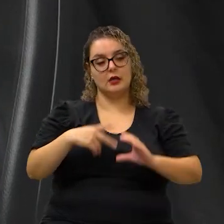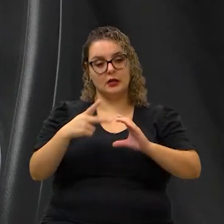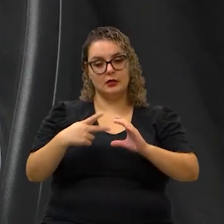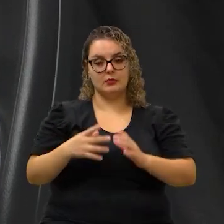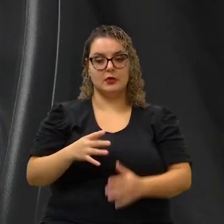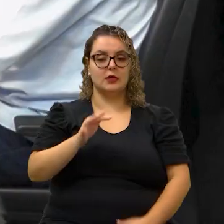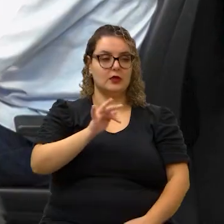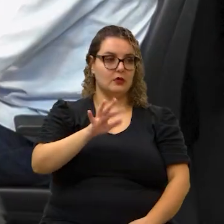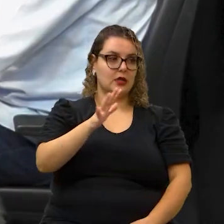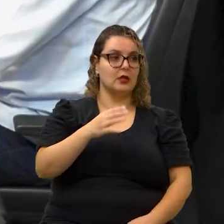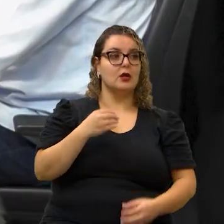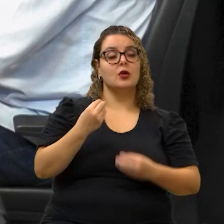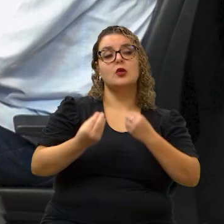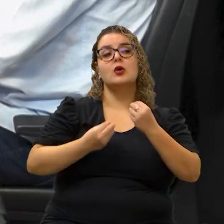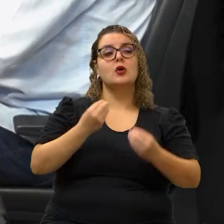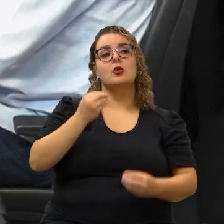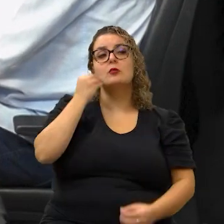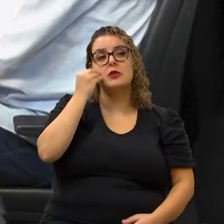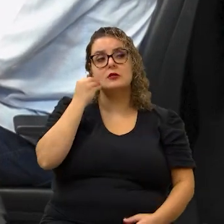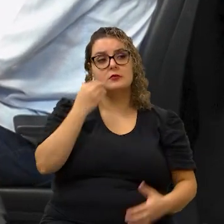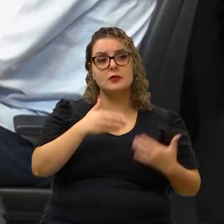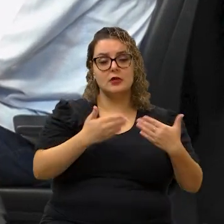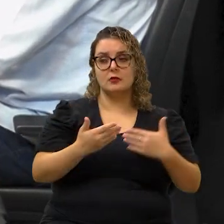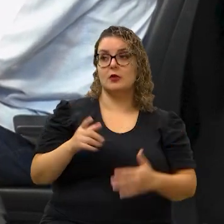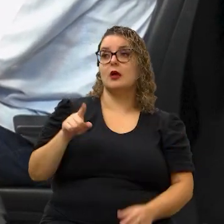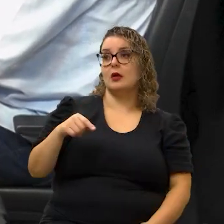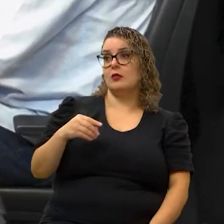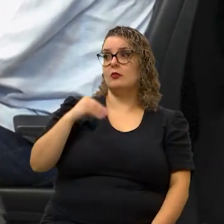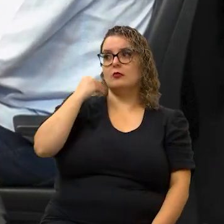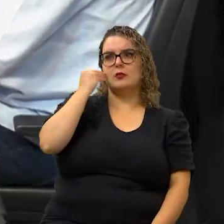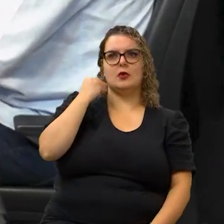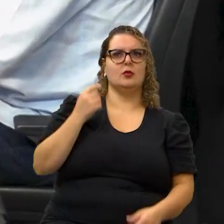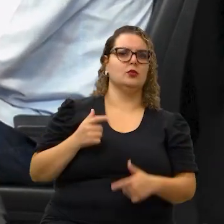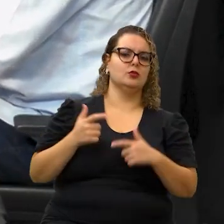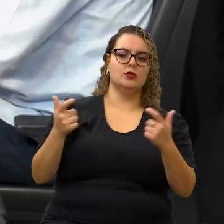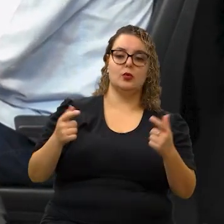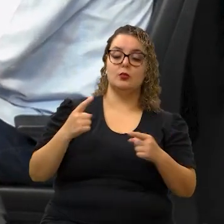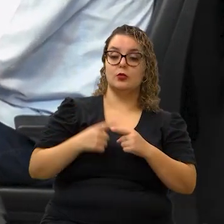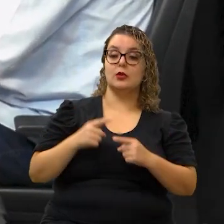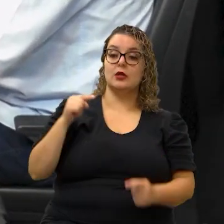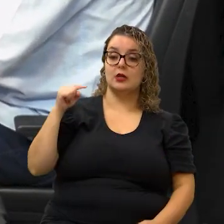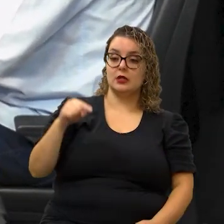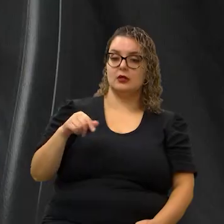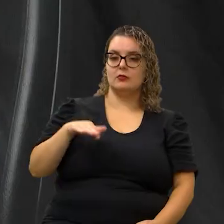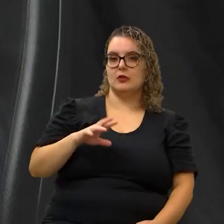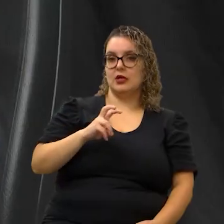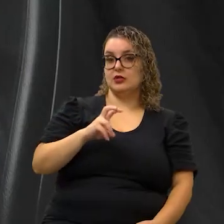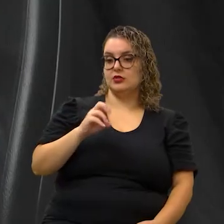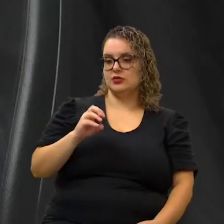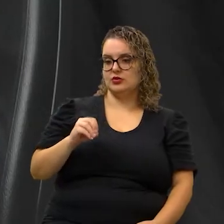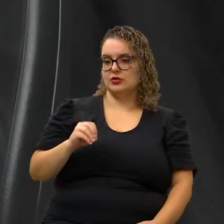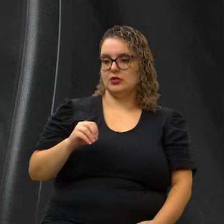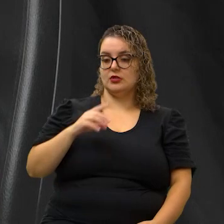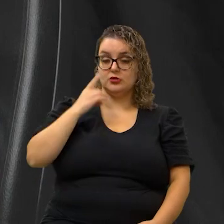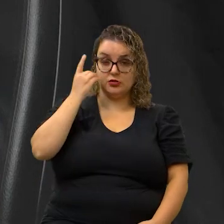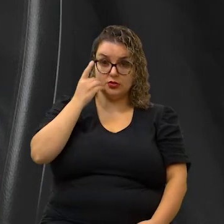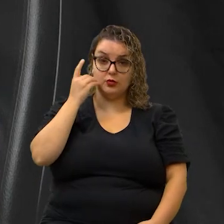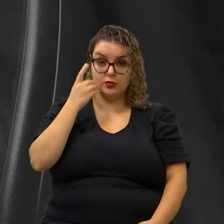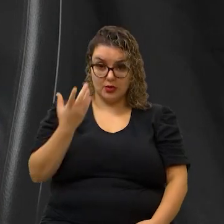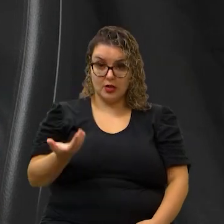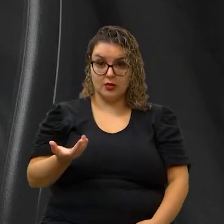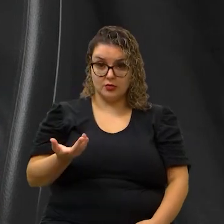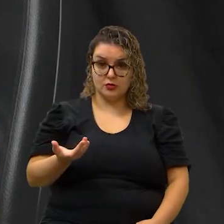Câmara Federal. E como foi essa experiência na sua trajetória? Foi uma grande experiência, né? Porque ali são mais de